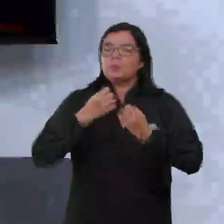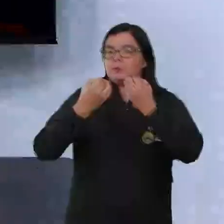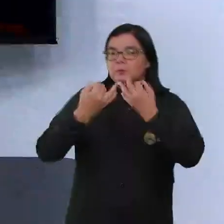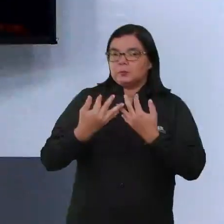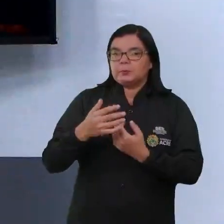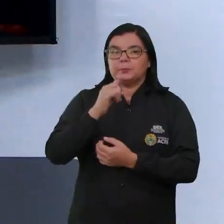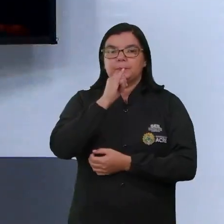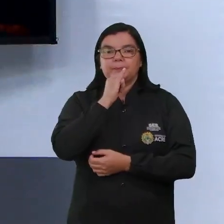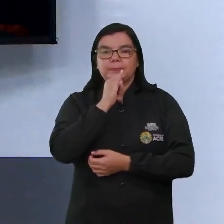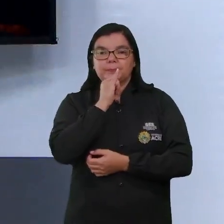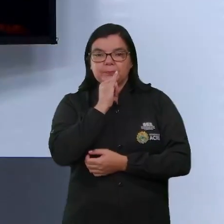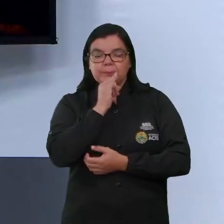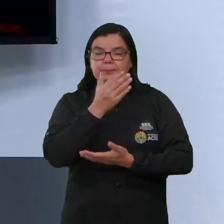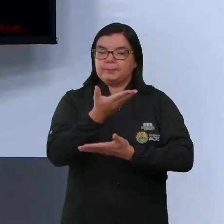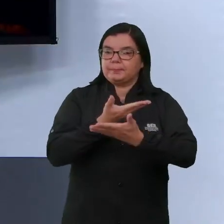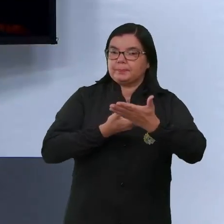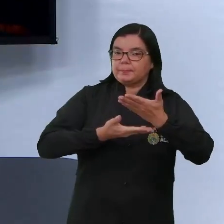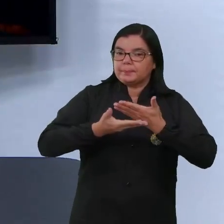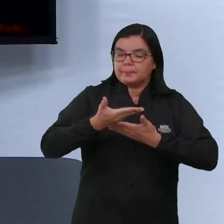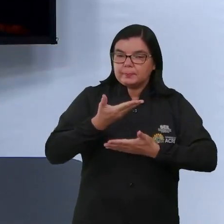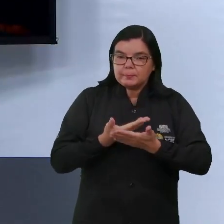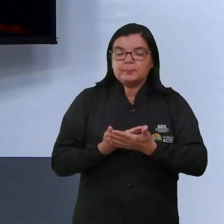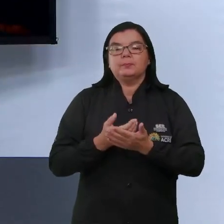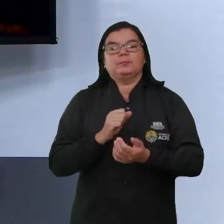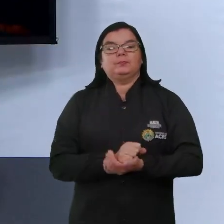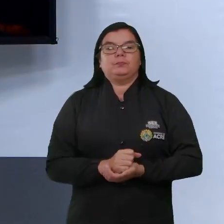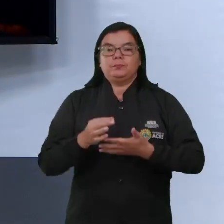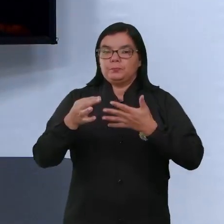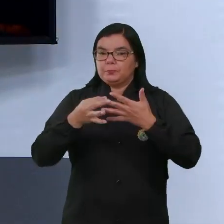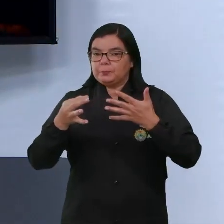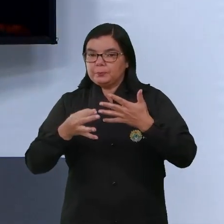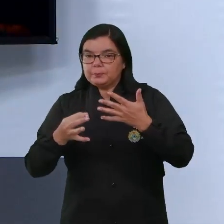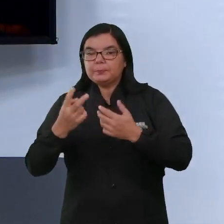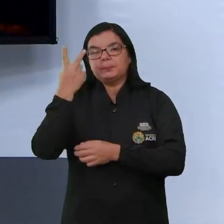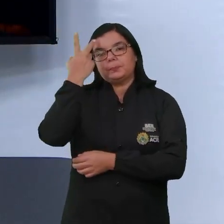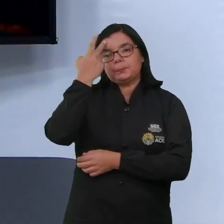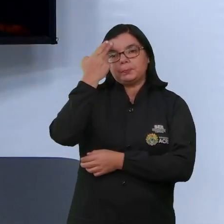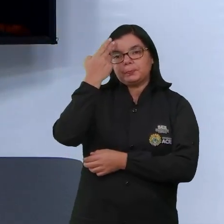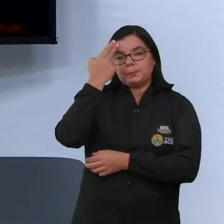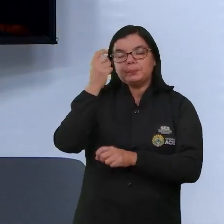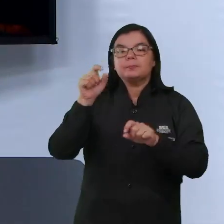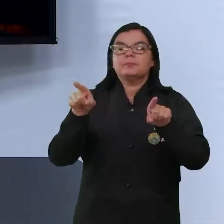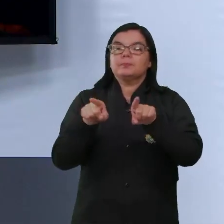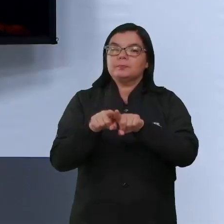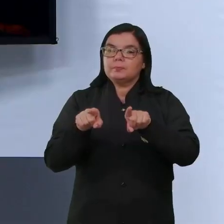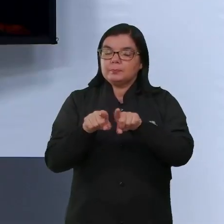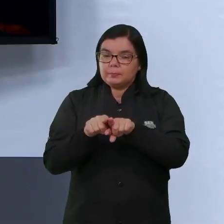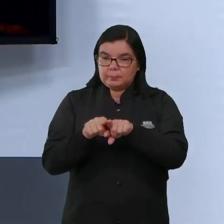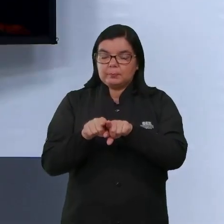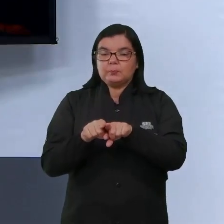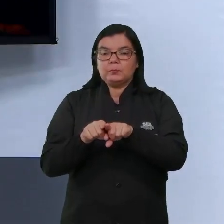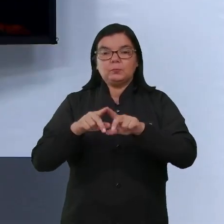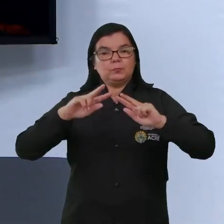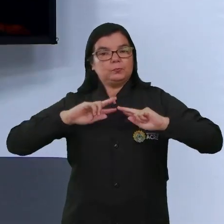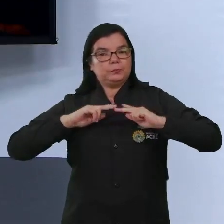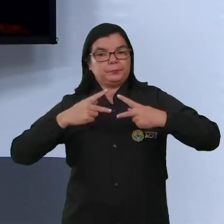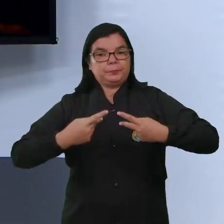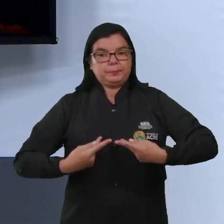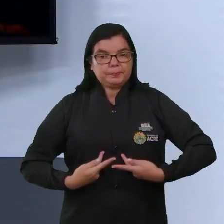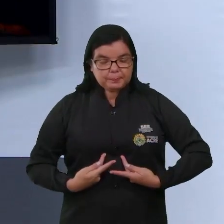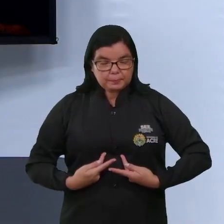fala, por exemplo, nessa interação dos aspectos tanto naturais quanto os aspectos humanos, que